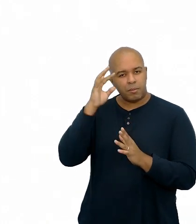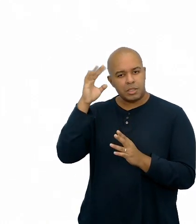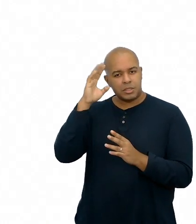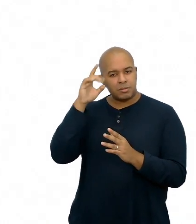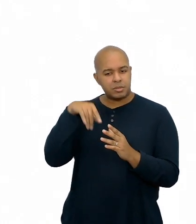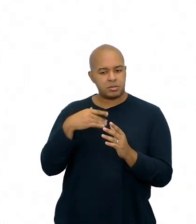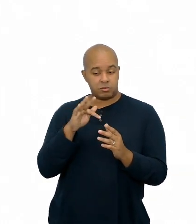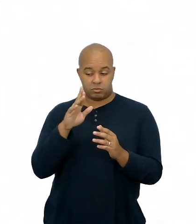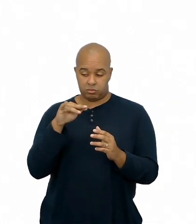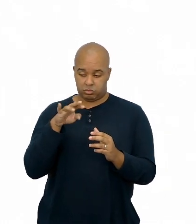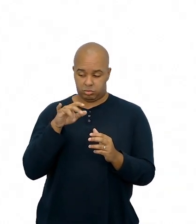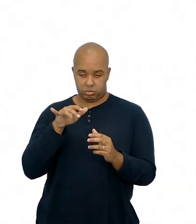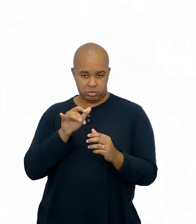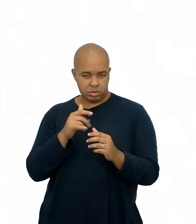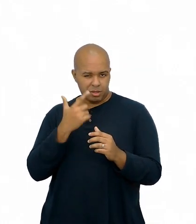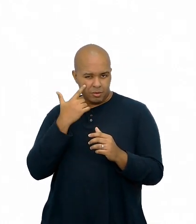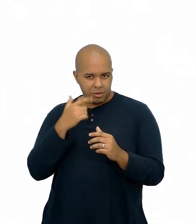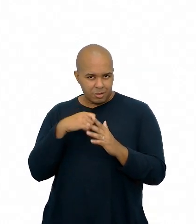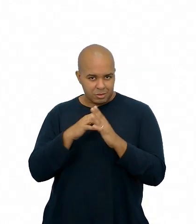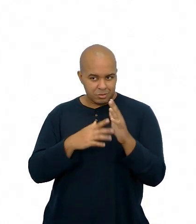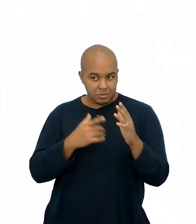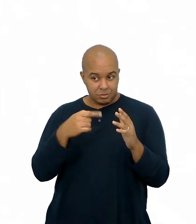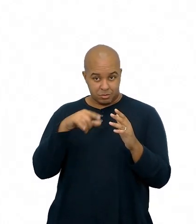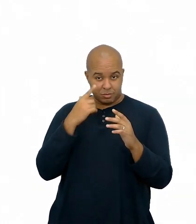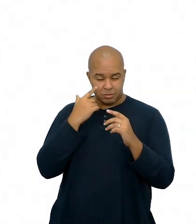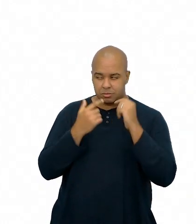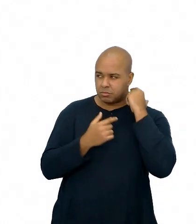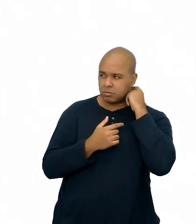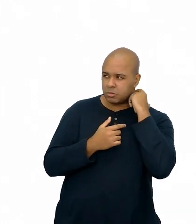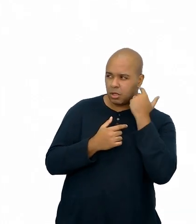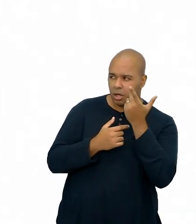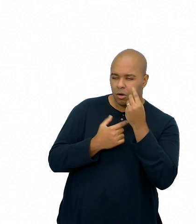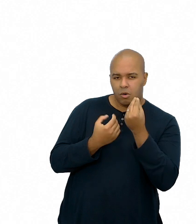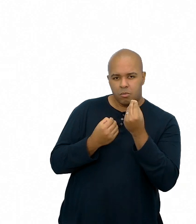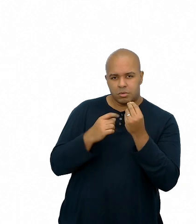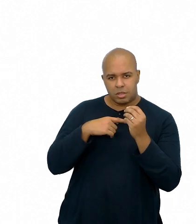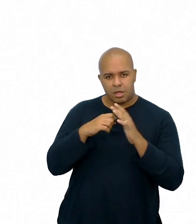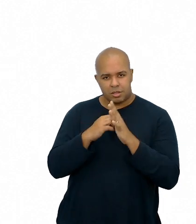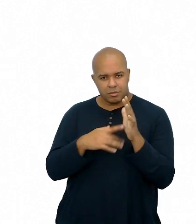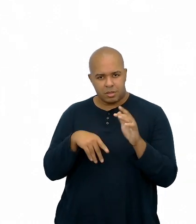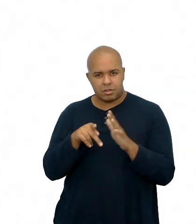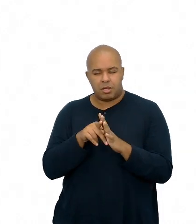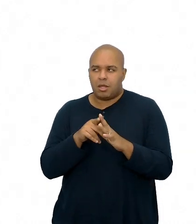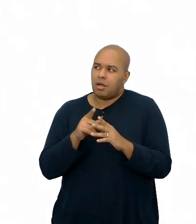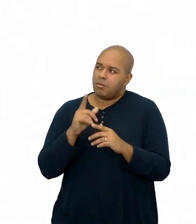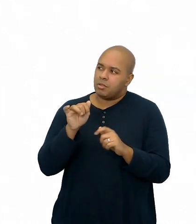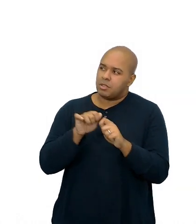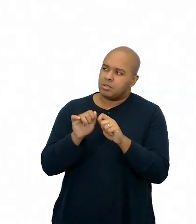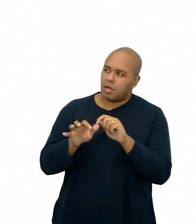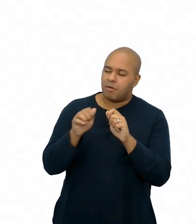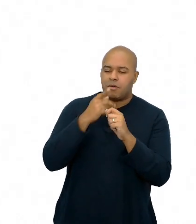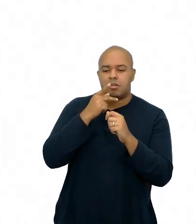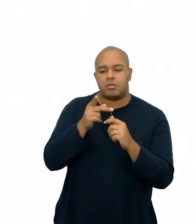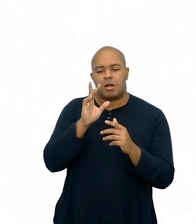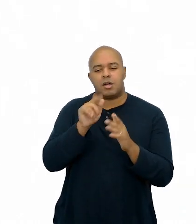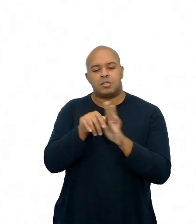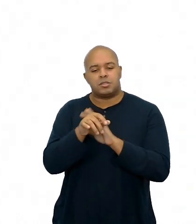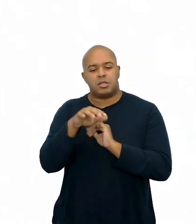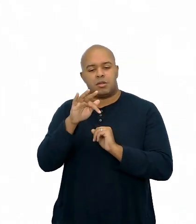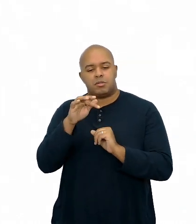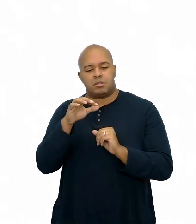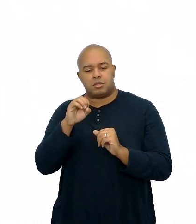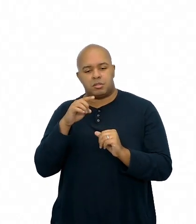pensamento funcional, vimos que as atividades, né, desta aula têm como habilidade, como já foi dita, a